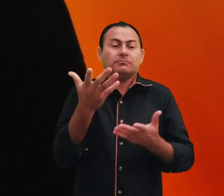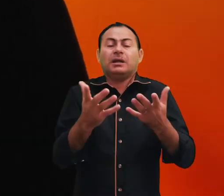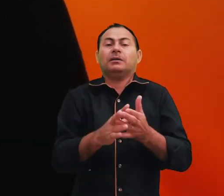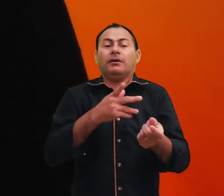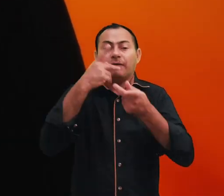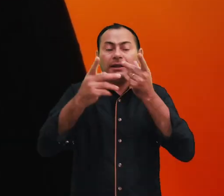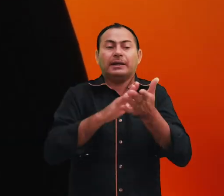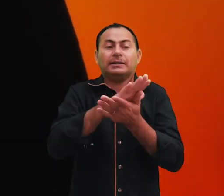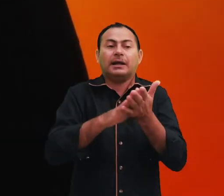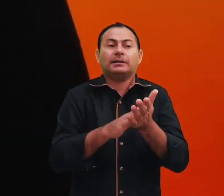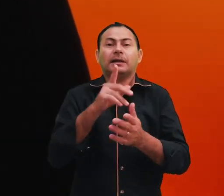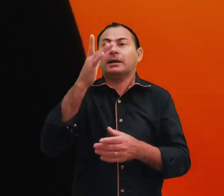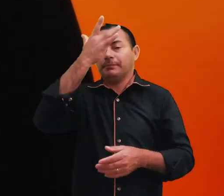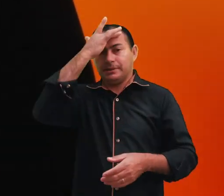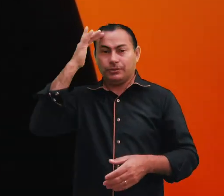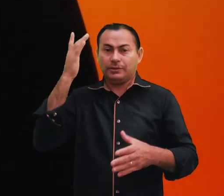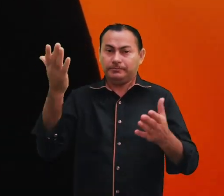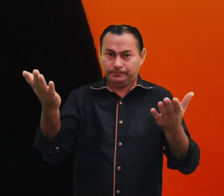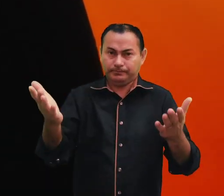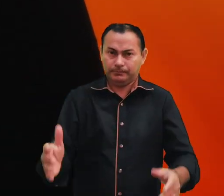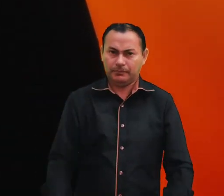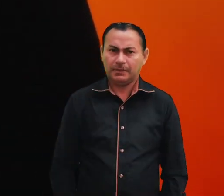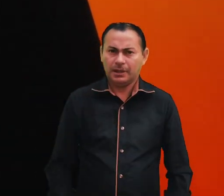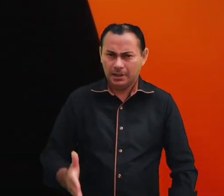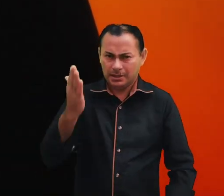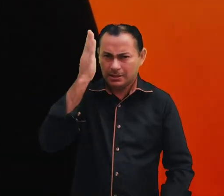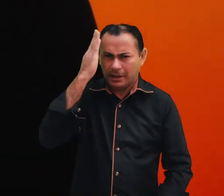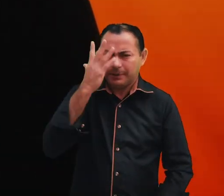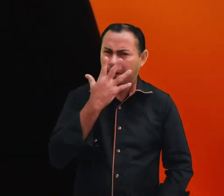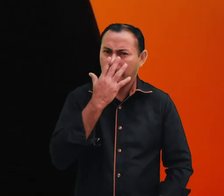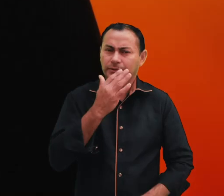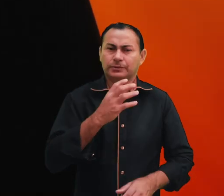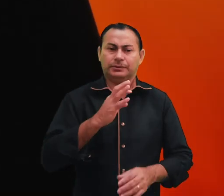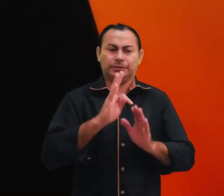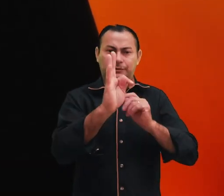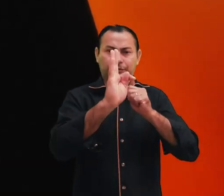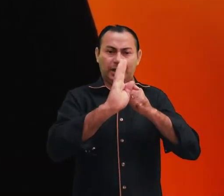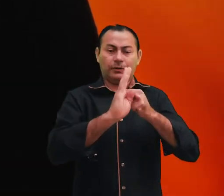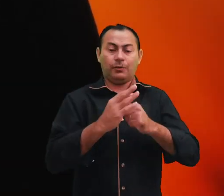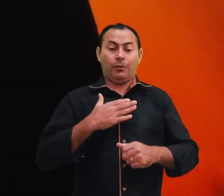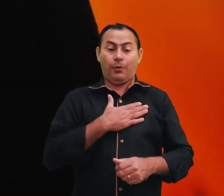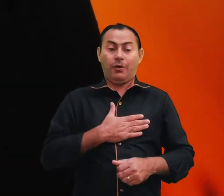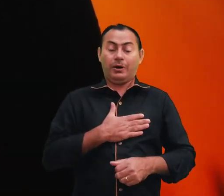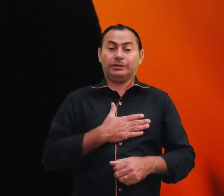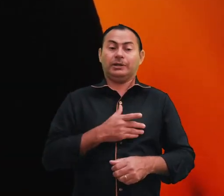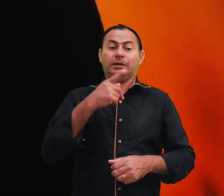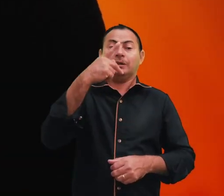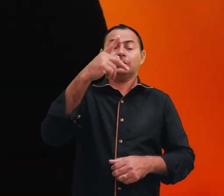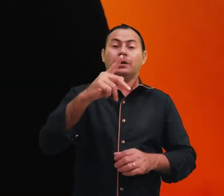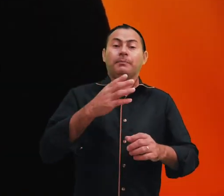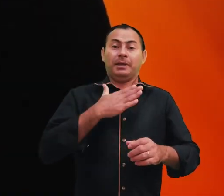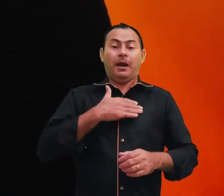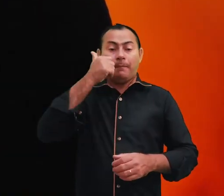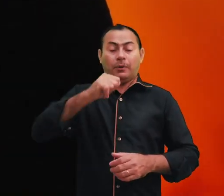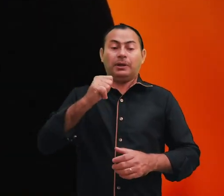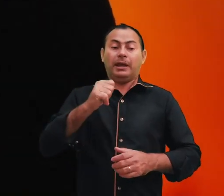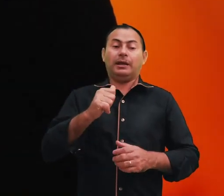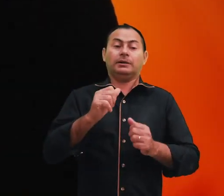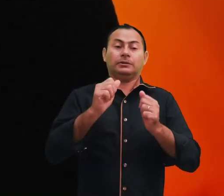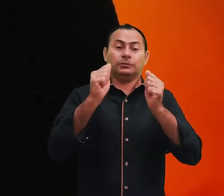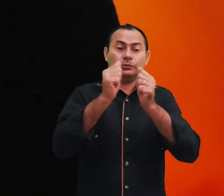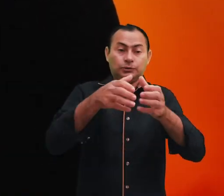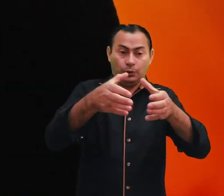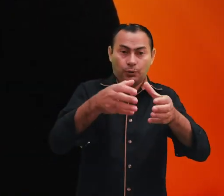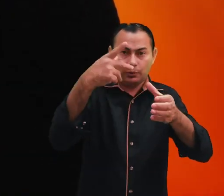então não falaria nada sobre a pessoa. Sabe, acho que Tiago ia gostar de ter a minha mulher na sua congregação. Ela não fala mal